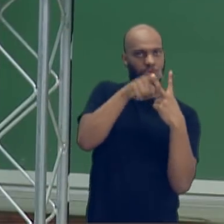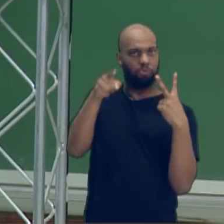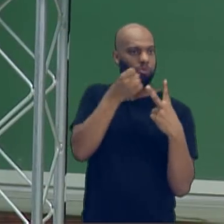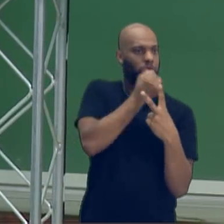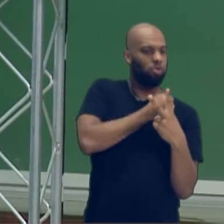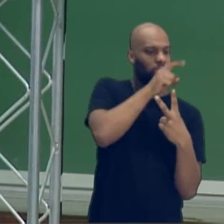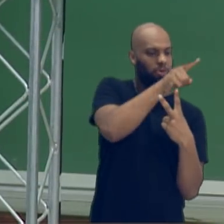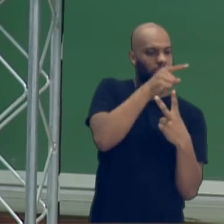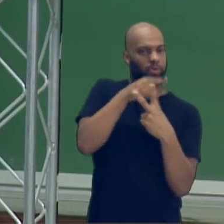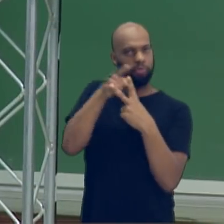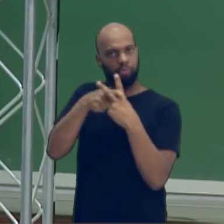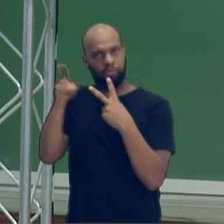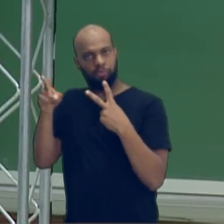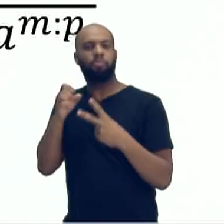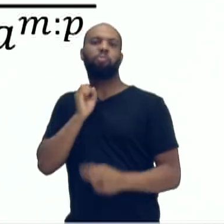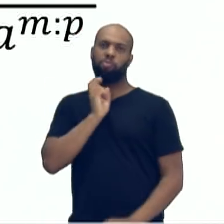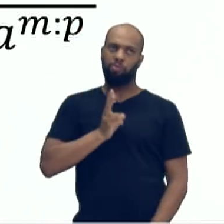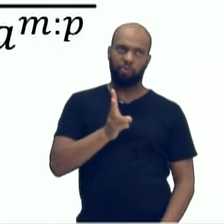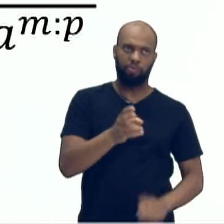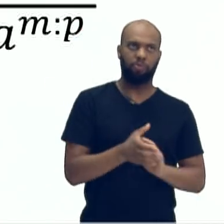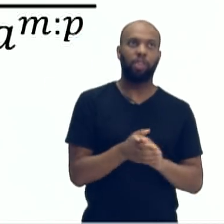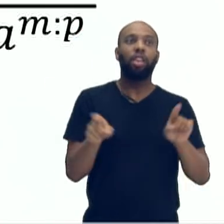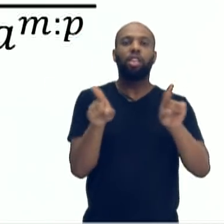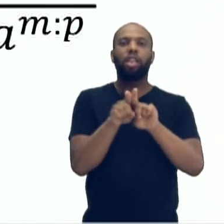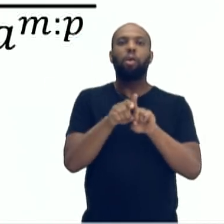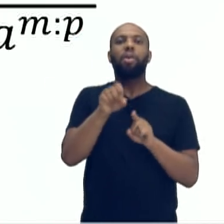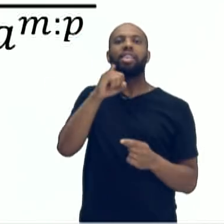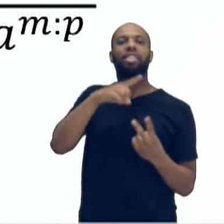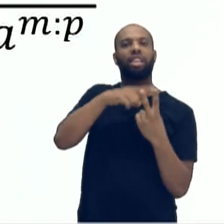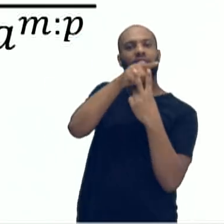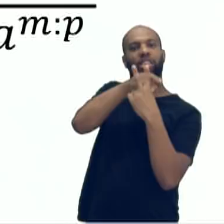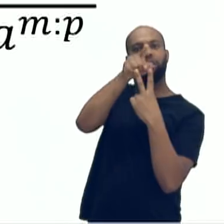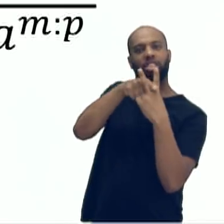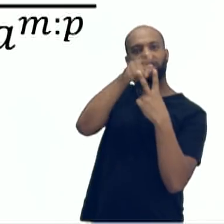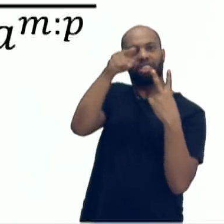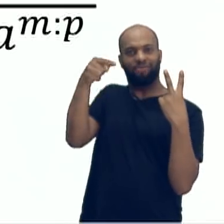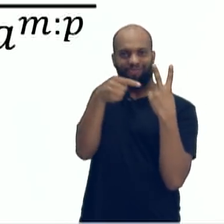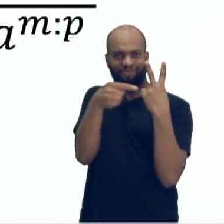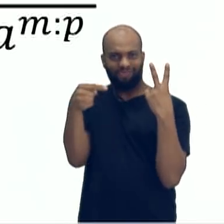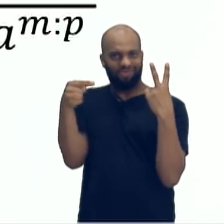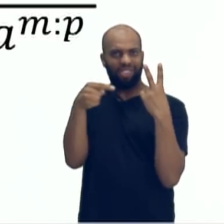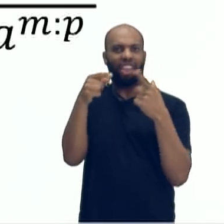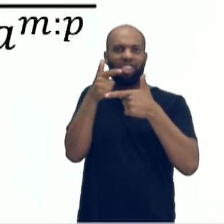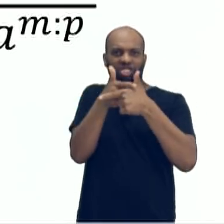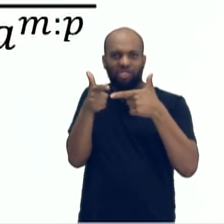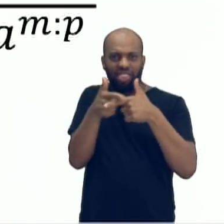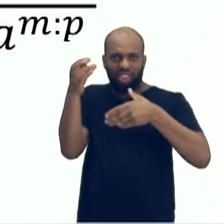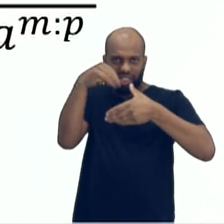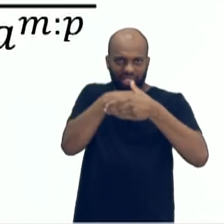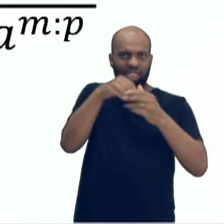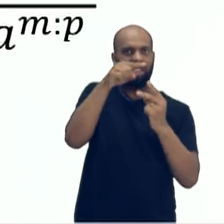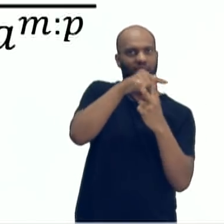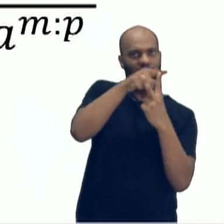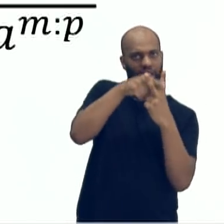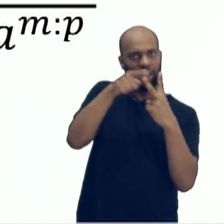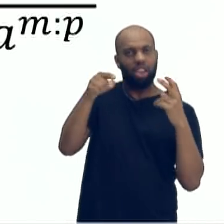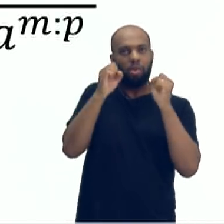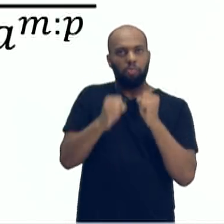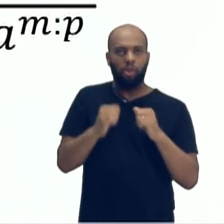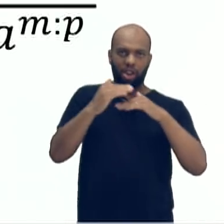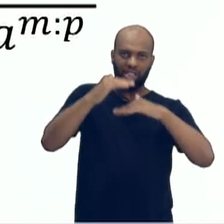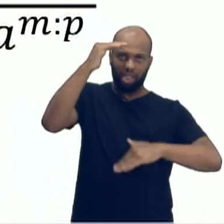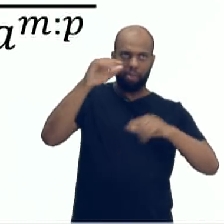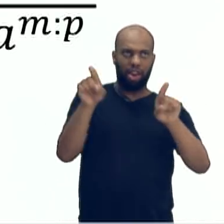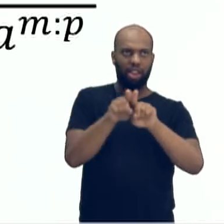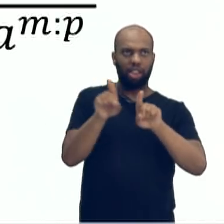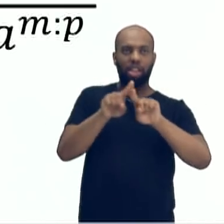divisão, para o quociente. Quando nós temos uma divisão dentro da raiz, eu posso separar em duas raízes mantendo o